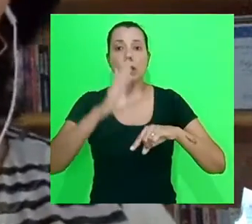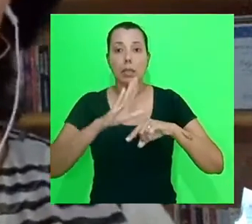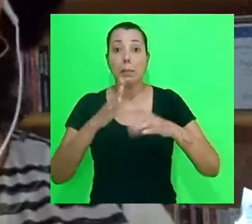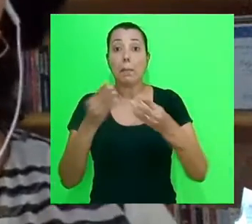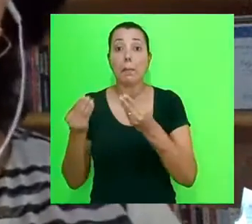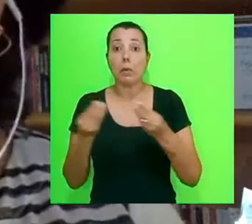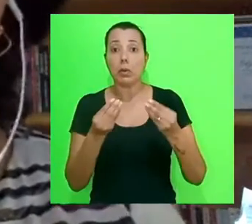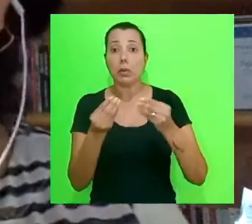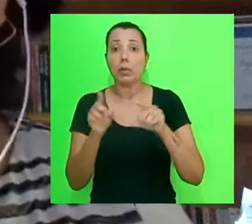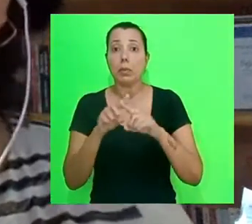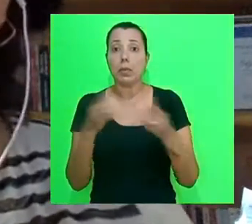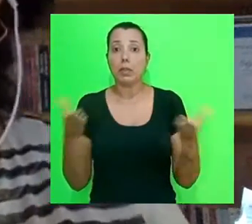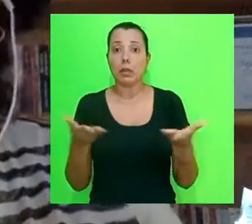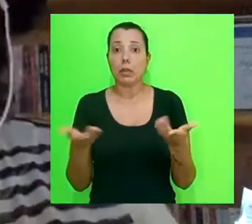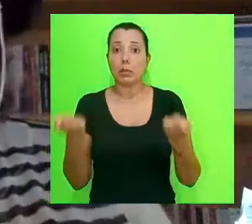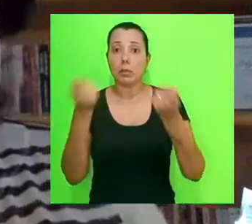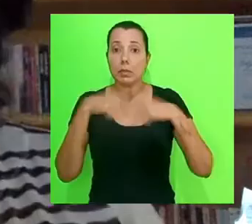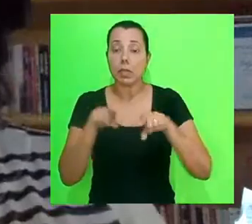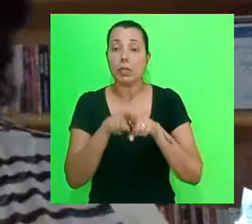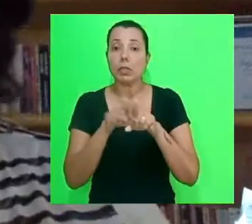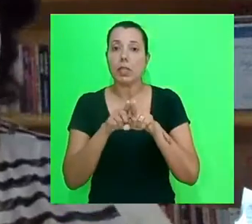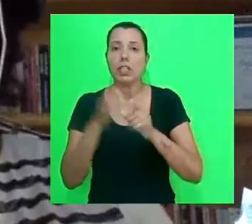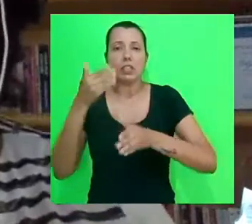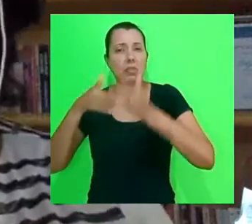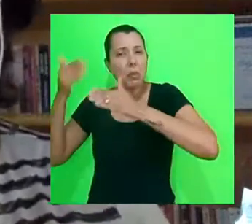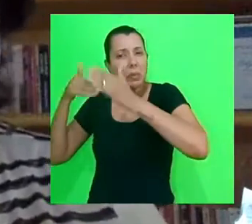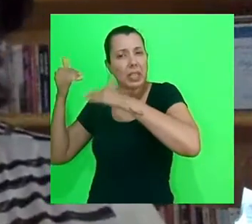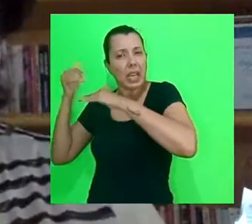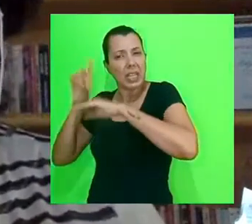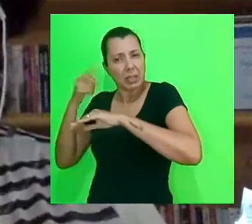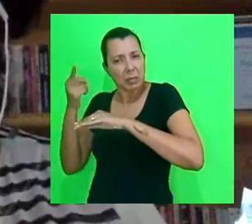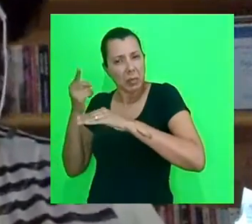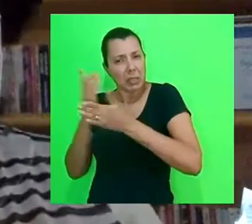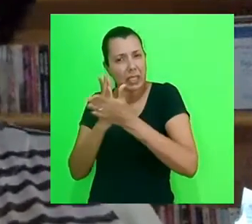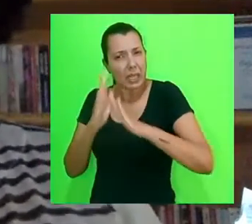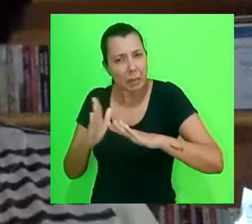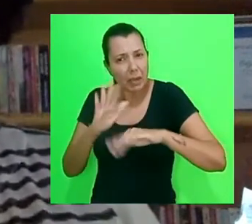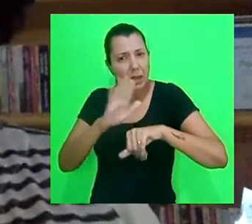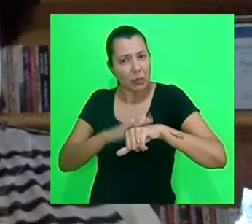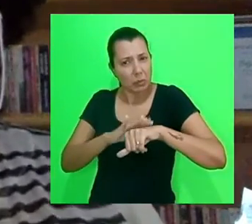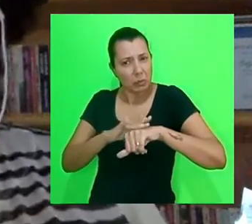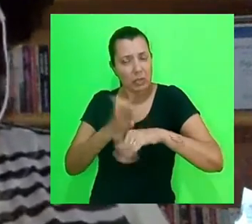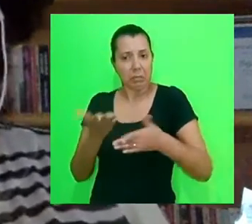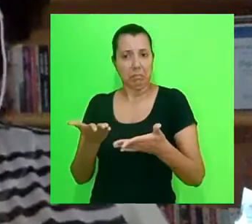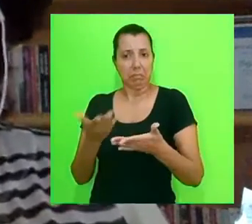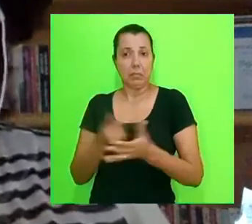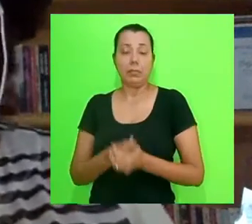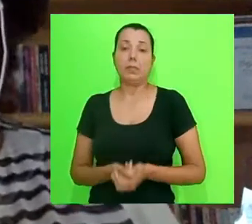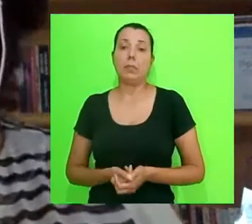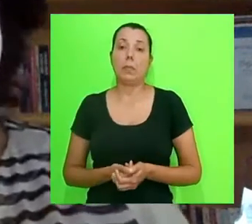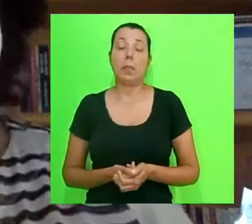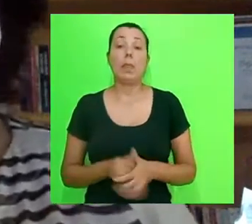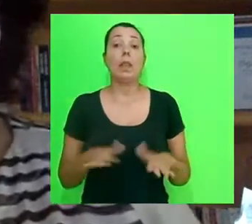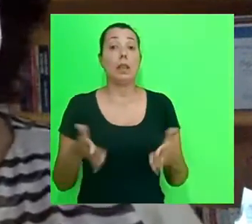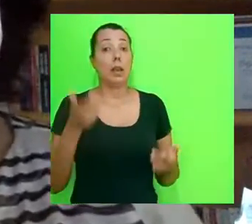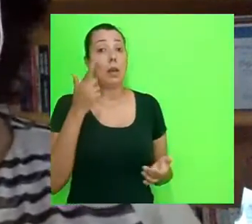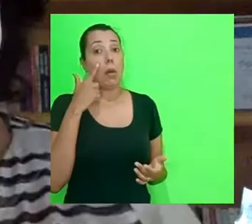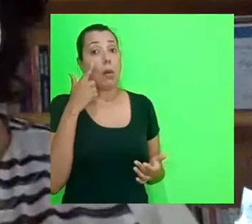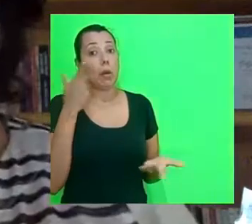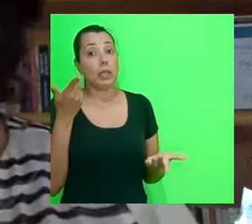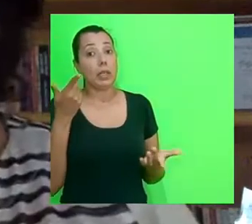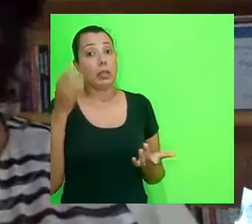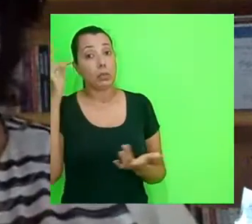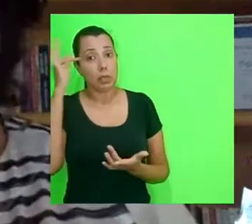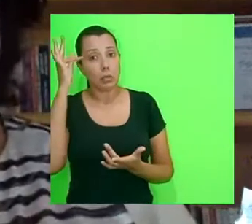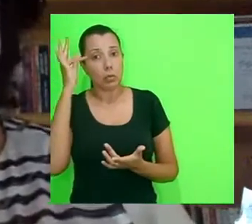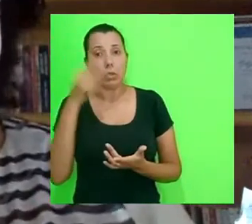pandemia. Pós-pandemia, a gente tem que ressignificar muitas ações, né, e muitos atos. Porém, uma coisa eu